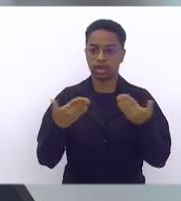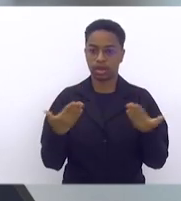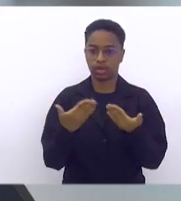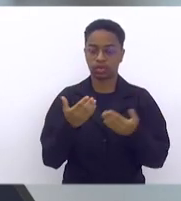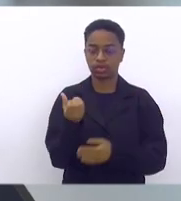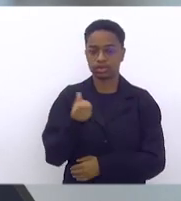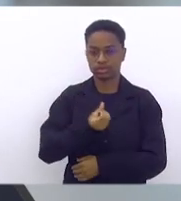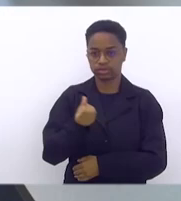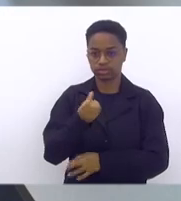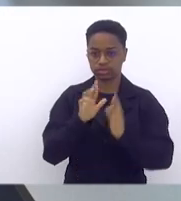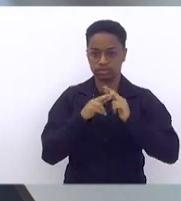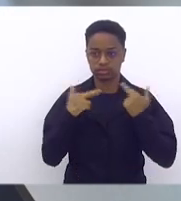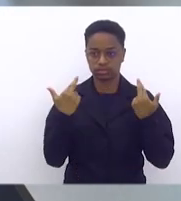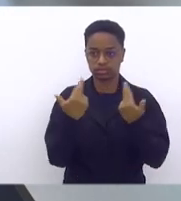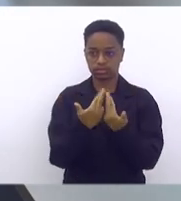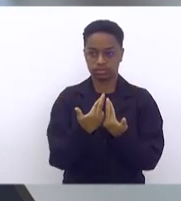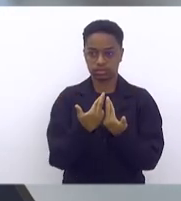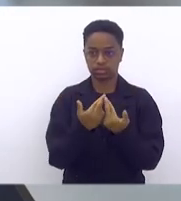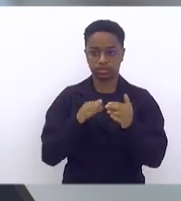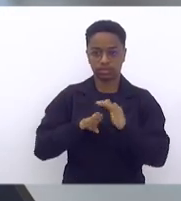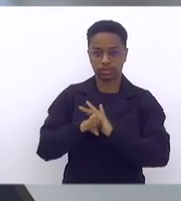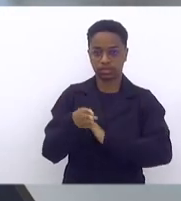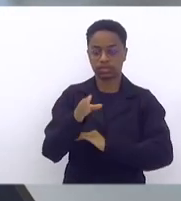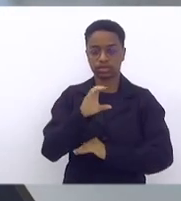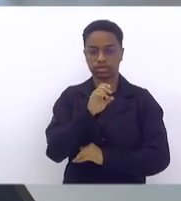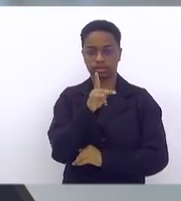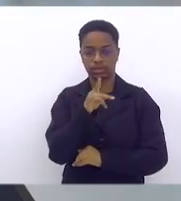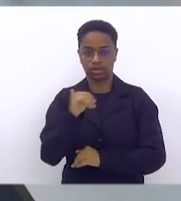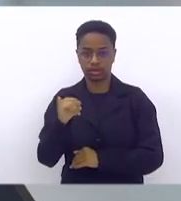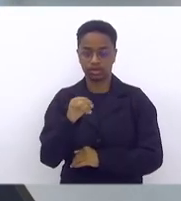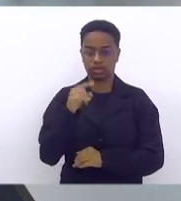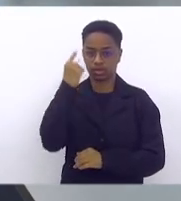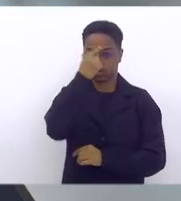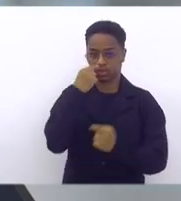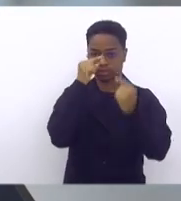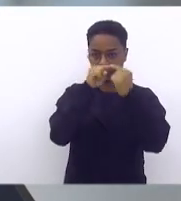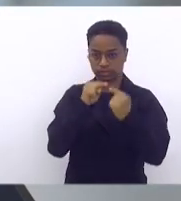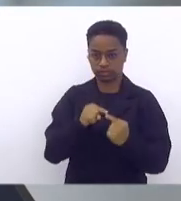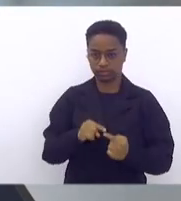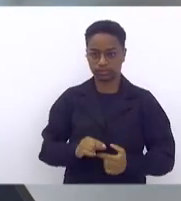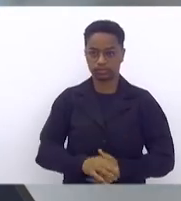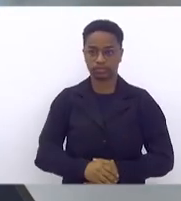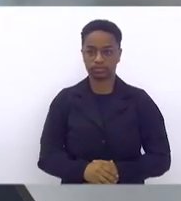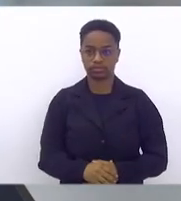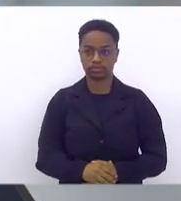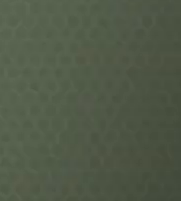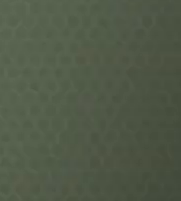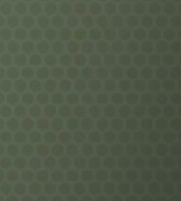6ª reunião ordinária da CPI do reconhecimento fotográfico.